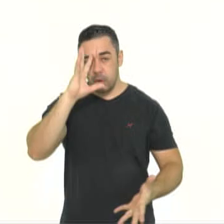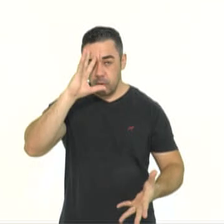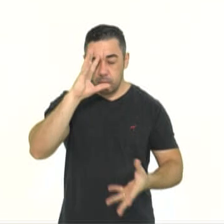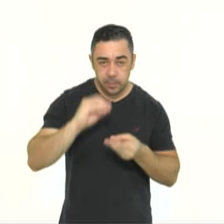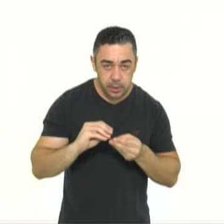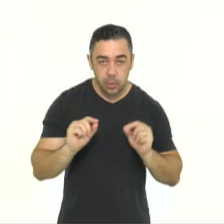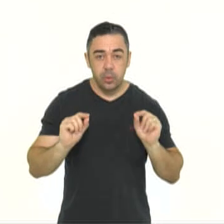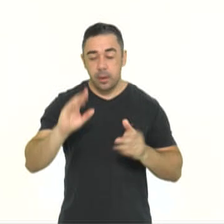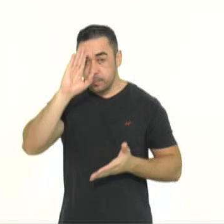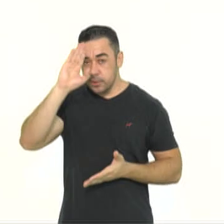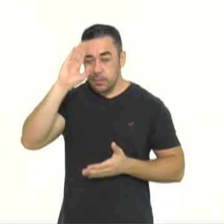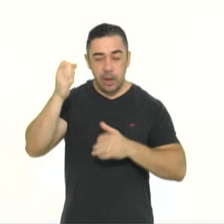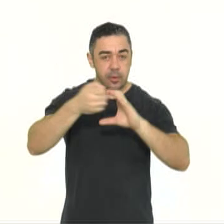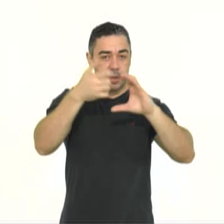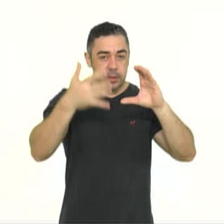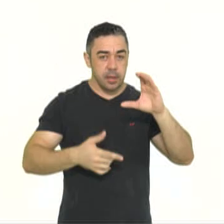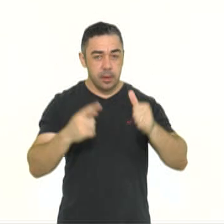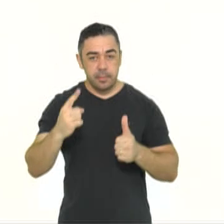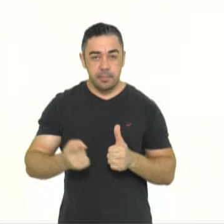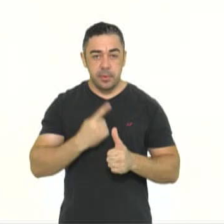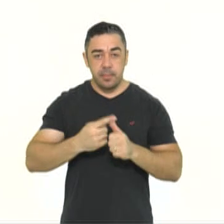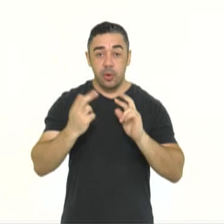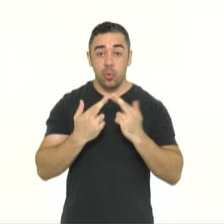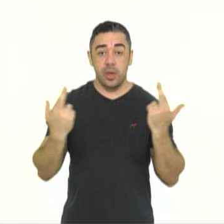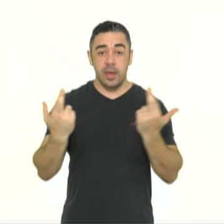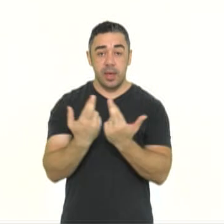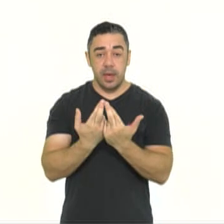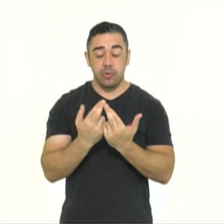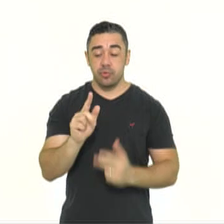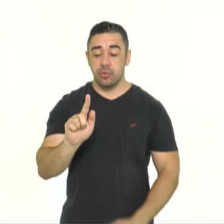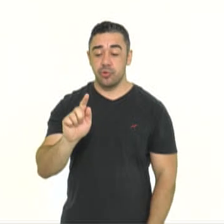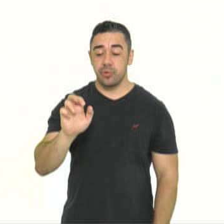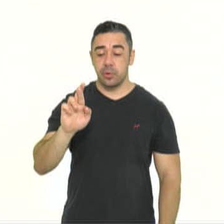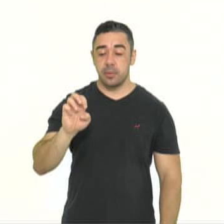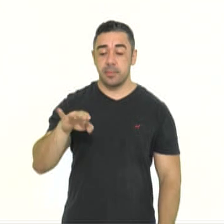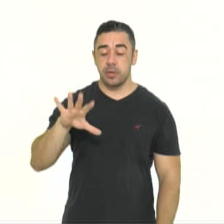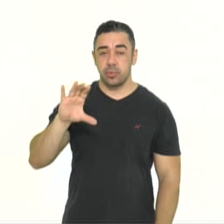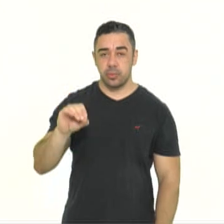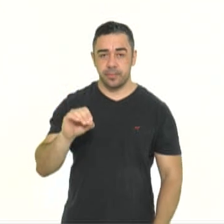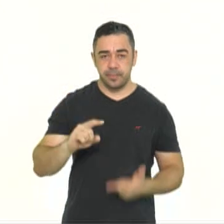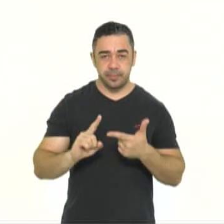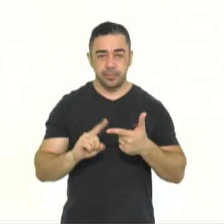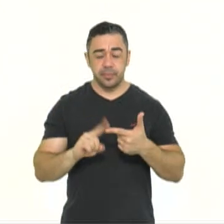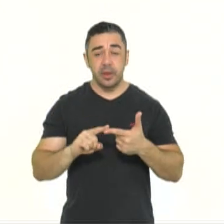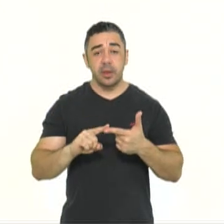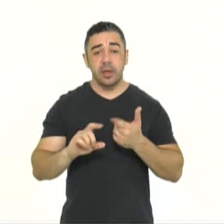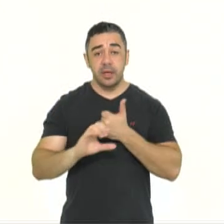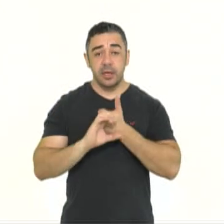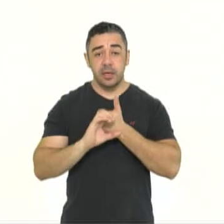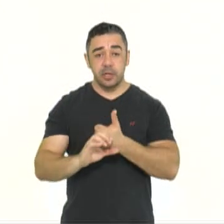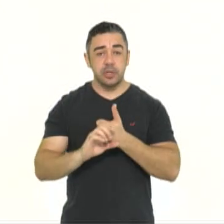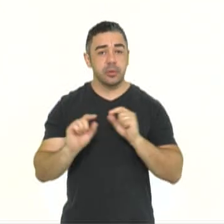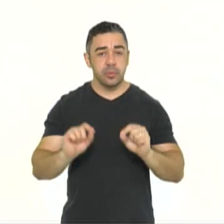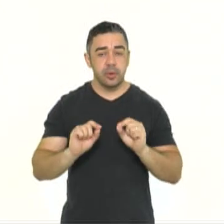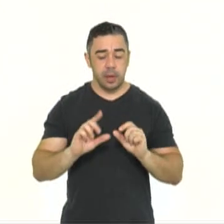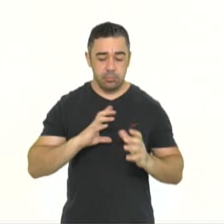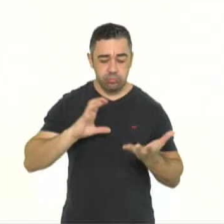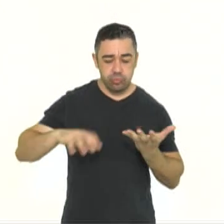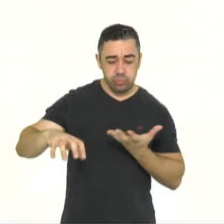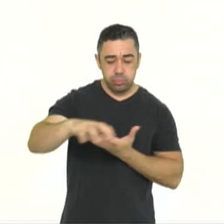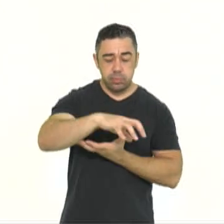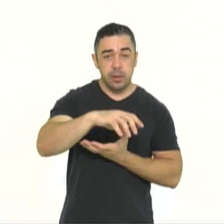Compreender as principais características dos primeiros reinos germânicos. Identificar o cristianismo como um fator de unidade cultural nos reinos